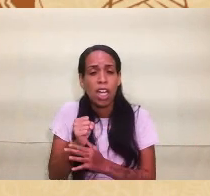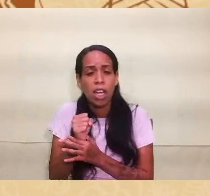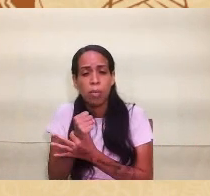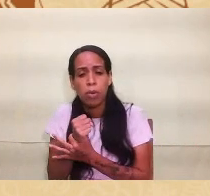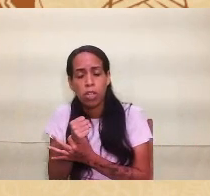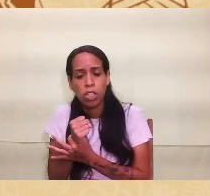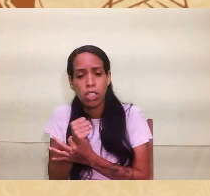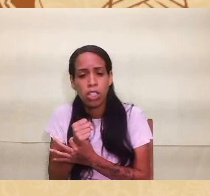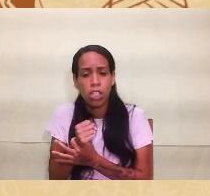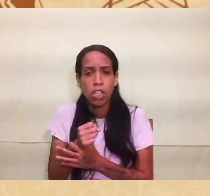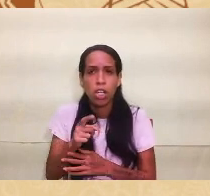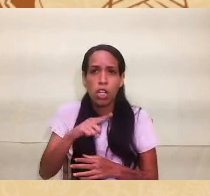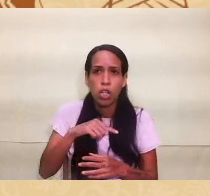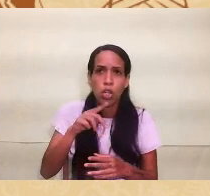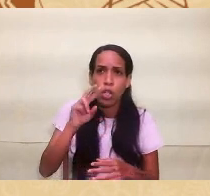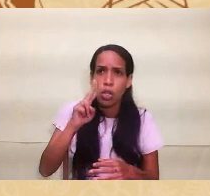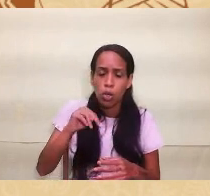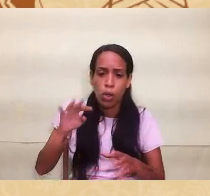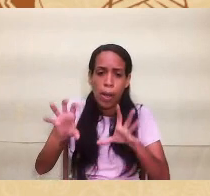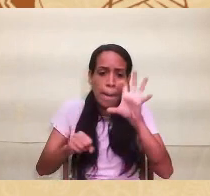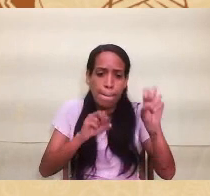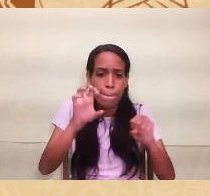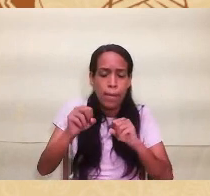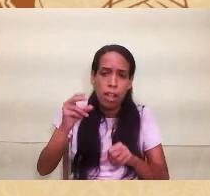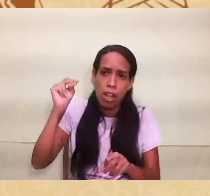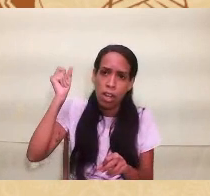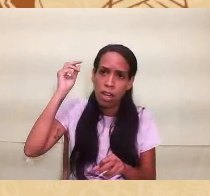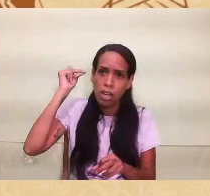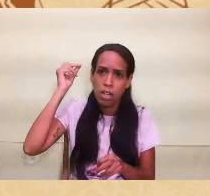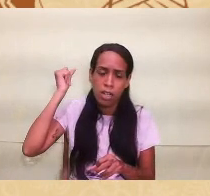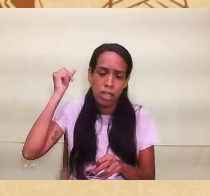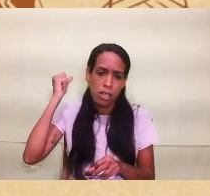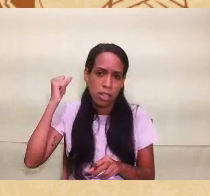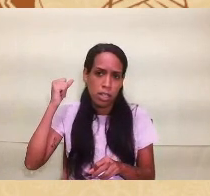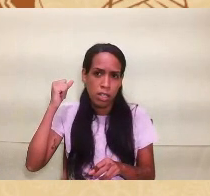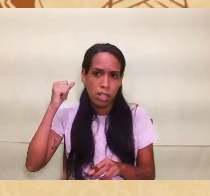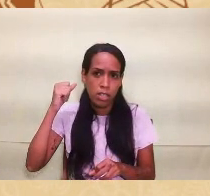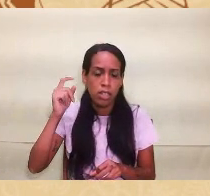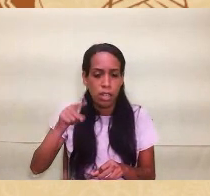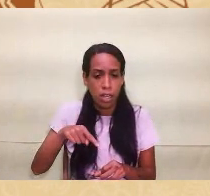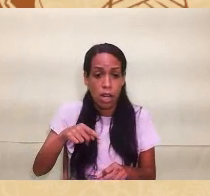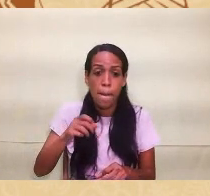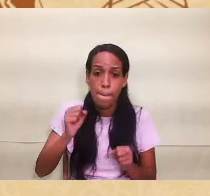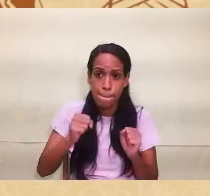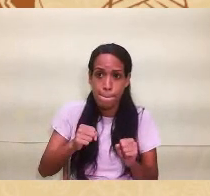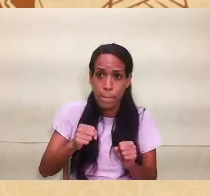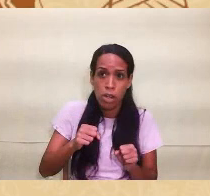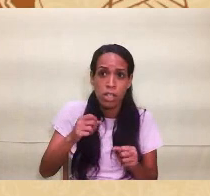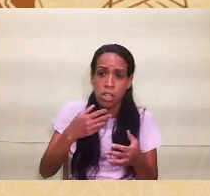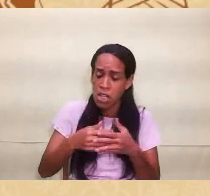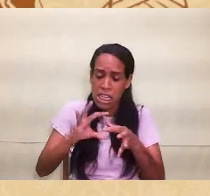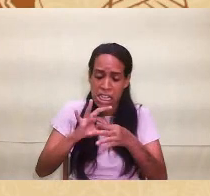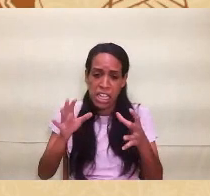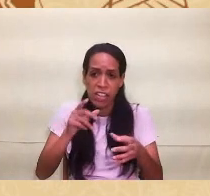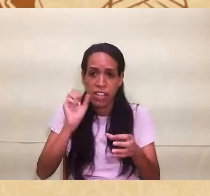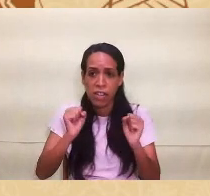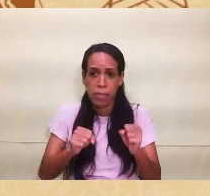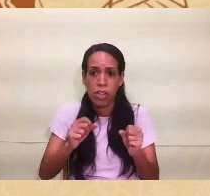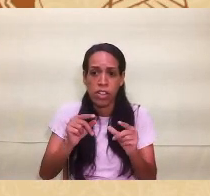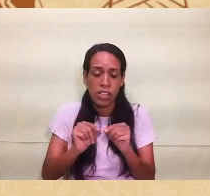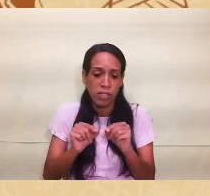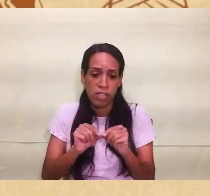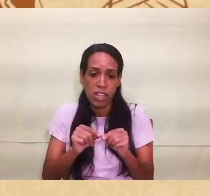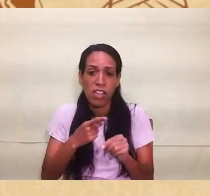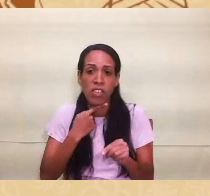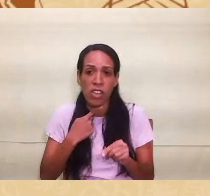de nos apegarmos às nossas ancestralidades. Né? Posso ser o que você é sem deixar de ser quem sou.